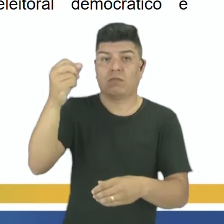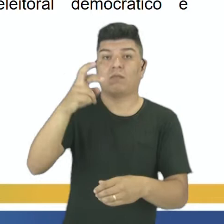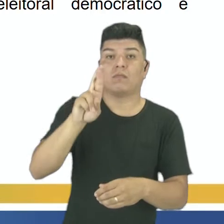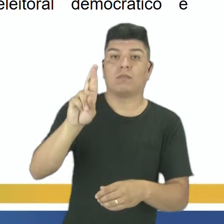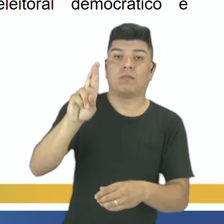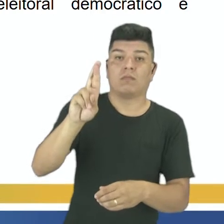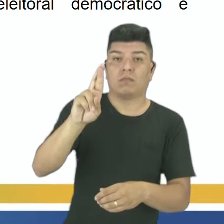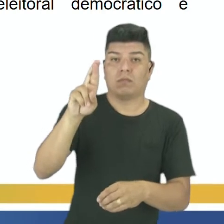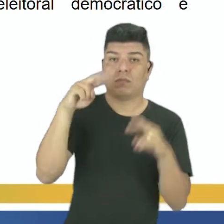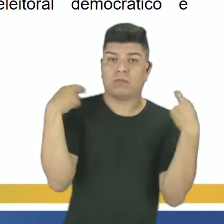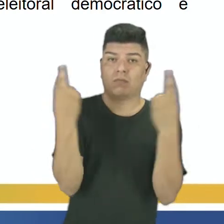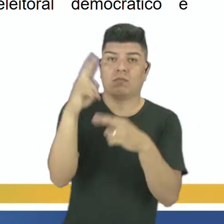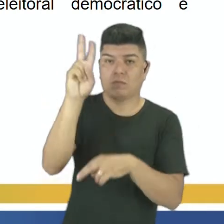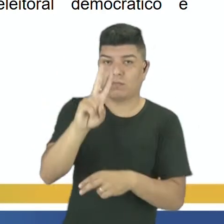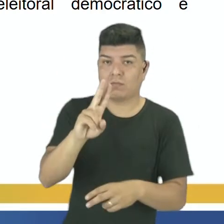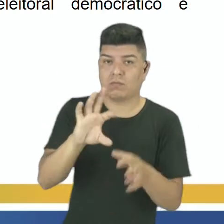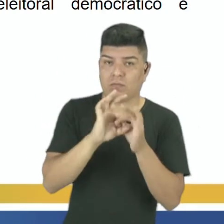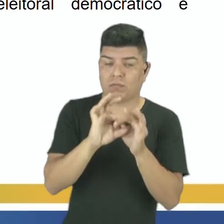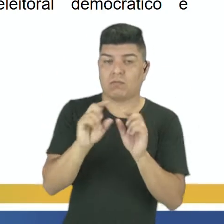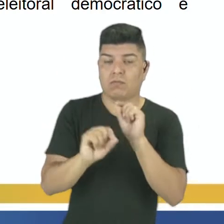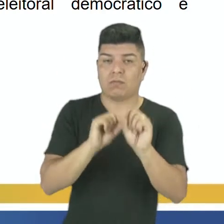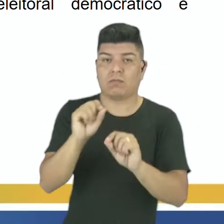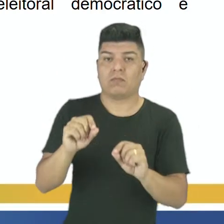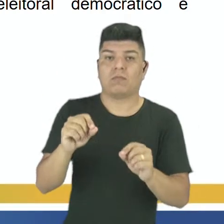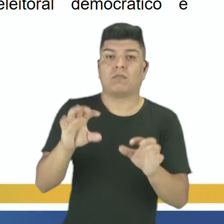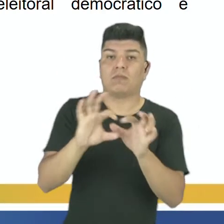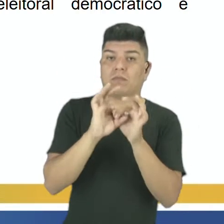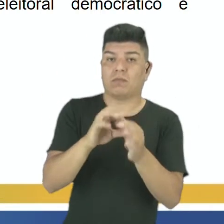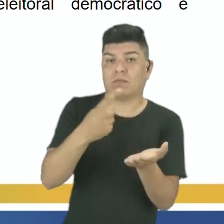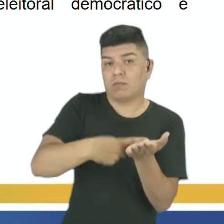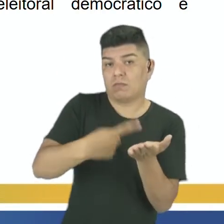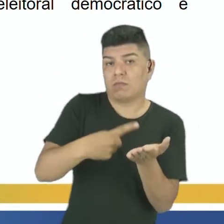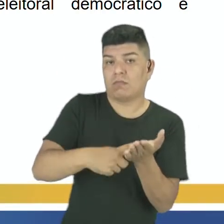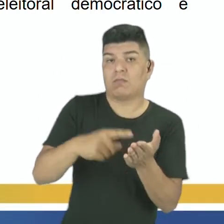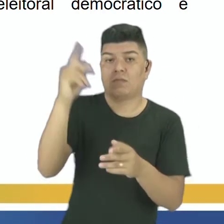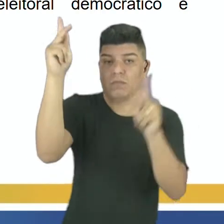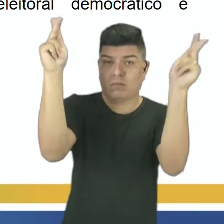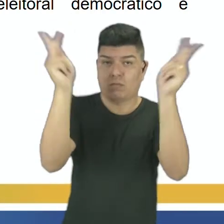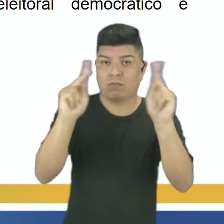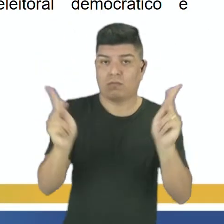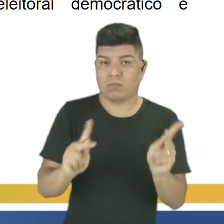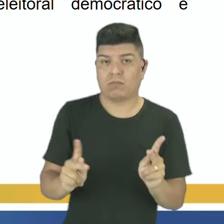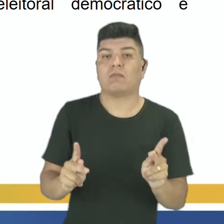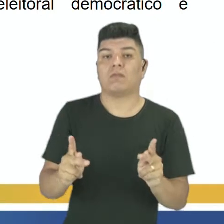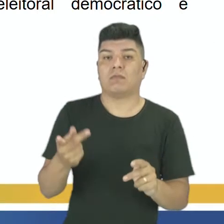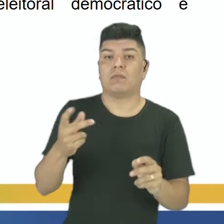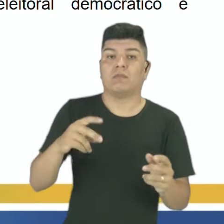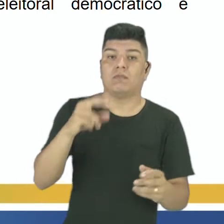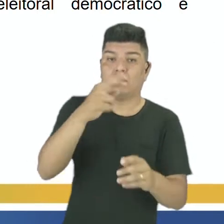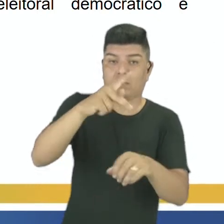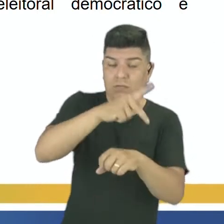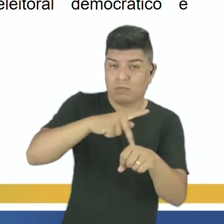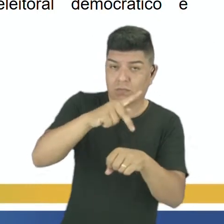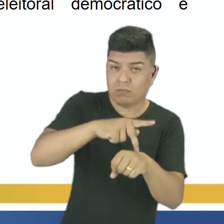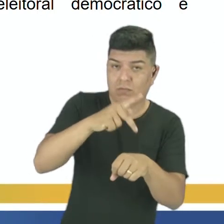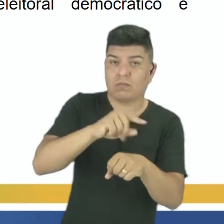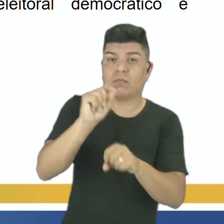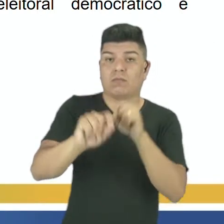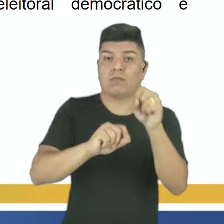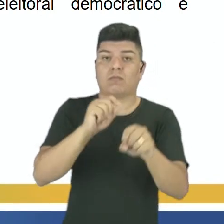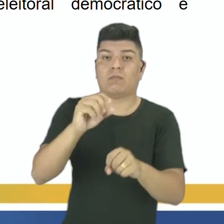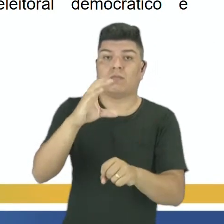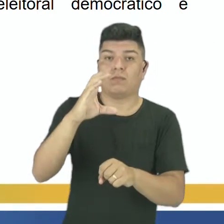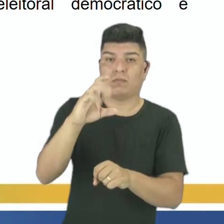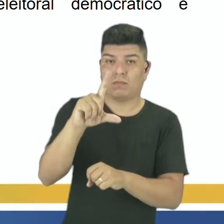da União Europeia e o acordo de paz entre o governo colombiano e as Forças Armadas Revolucionárias da